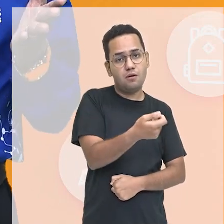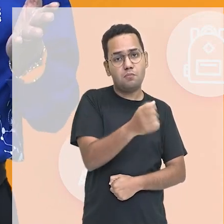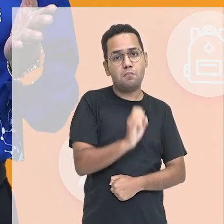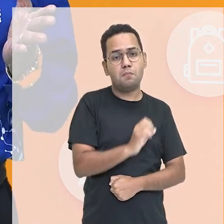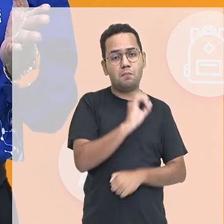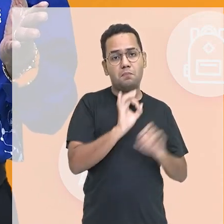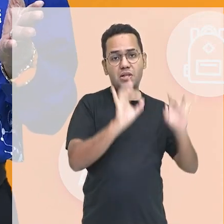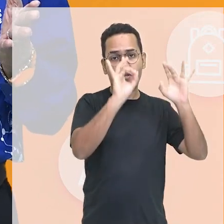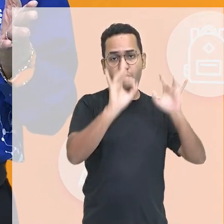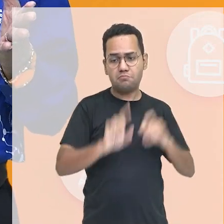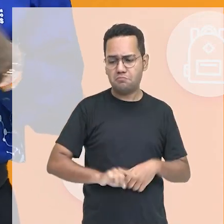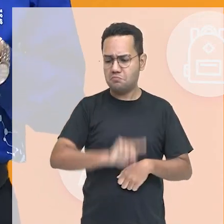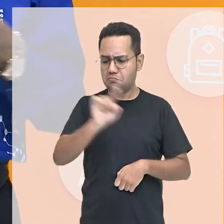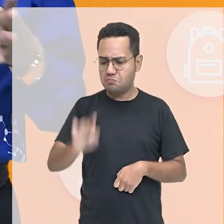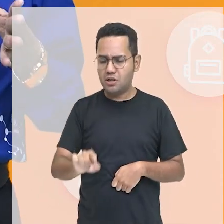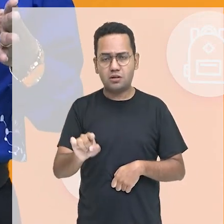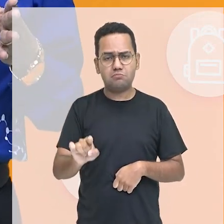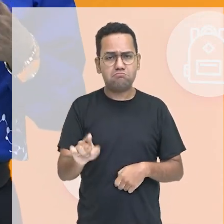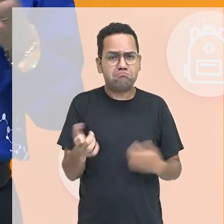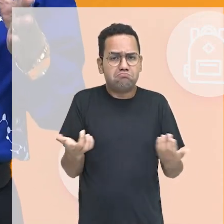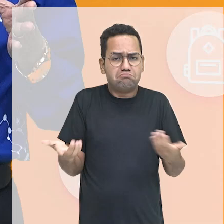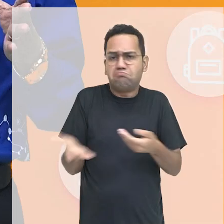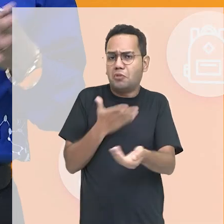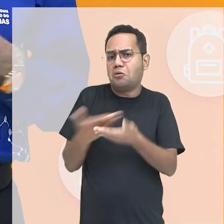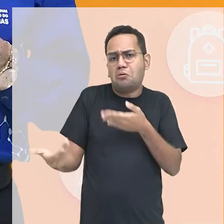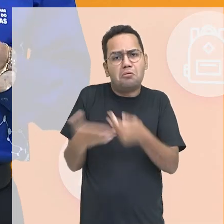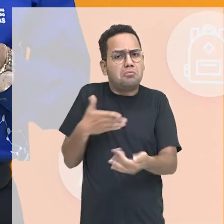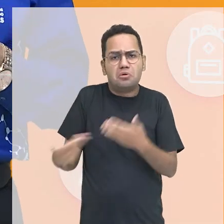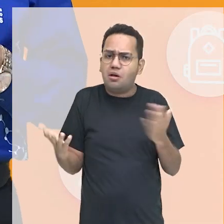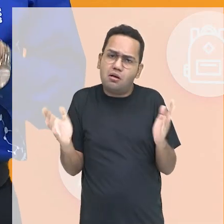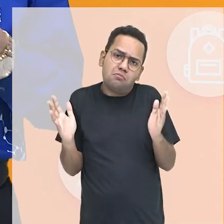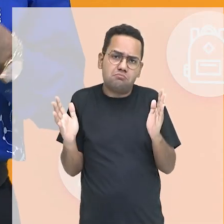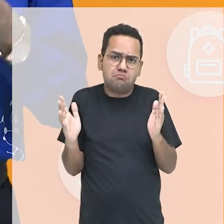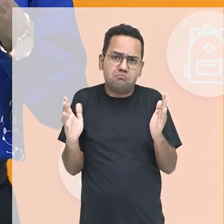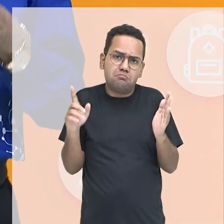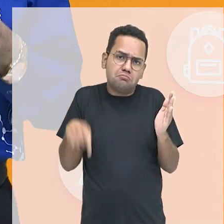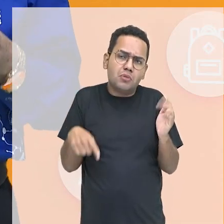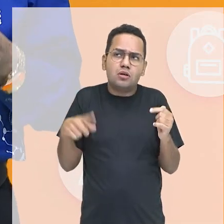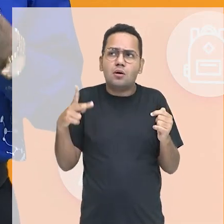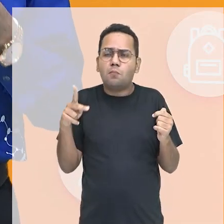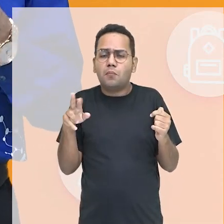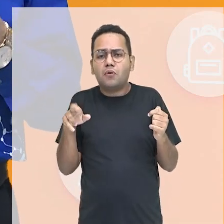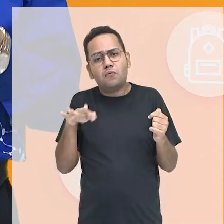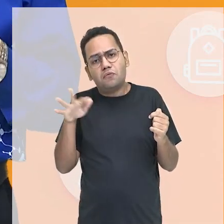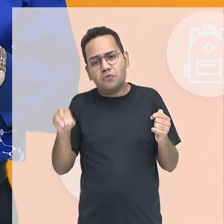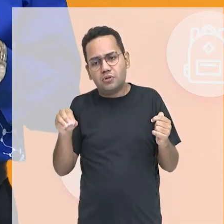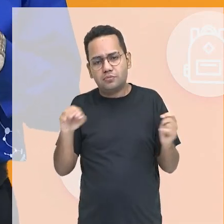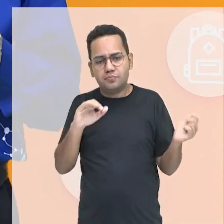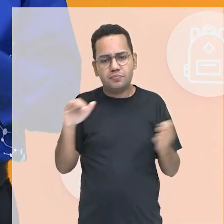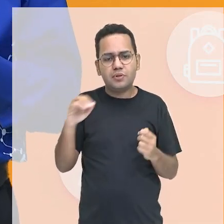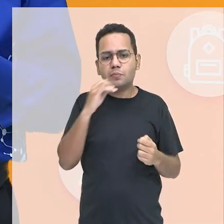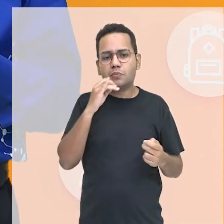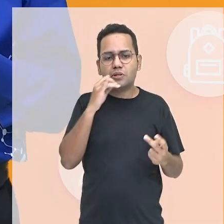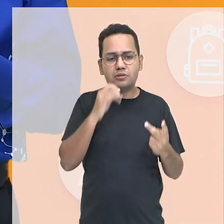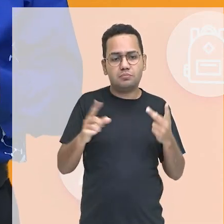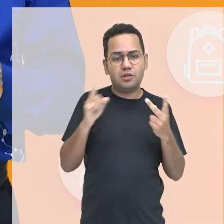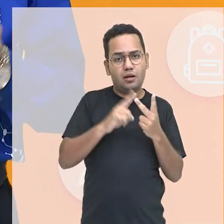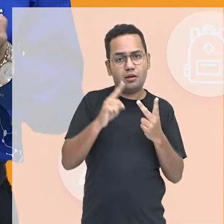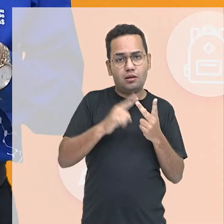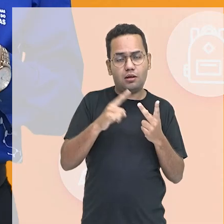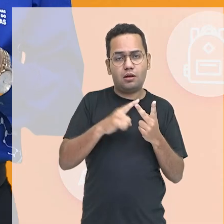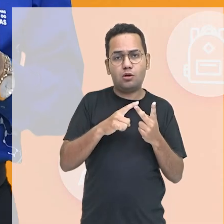comunidade será somente um símbolo, pode até ser profano, que é tudo que não é